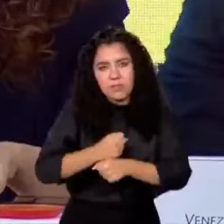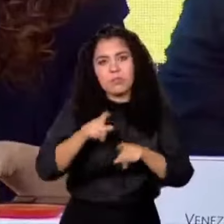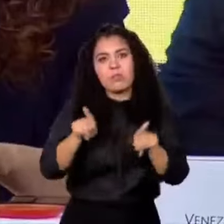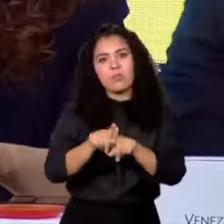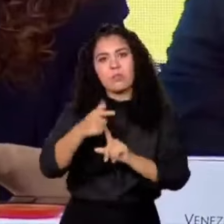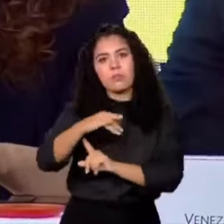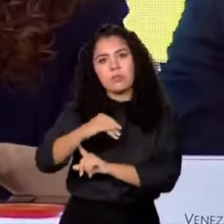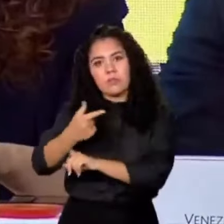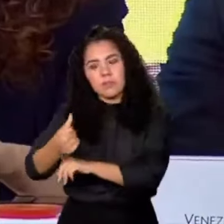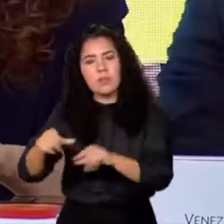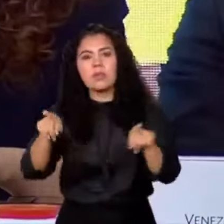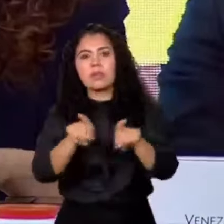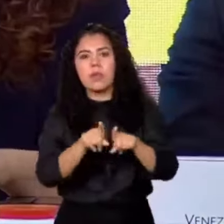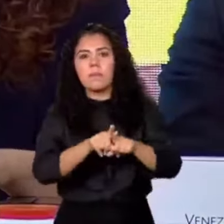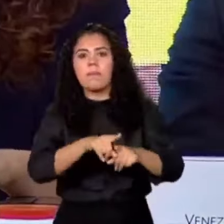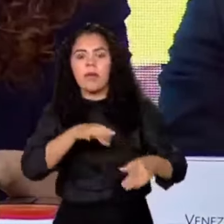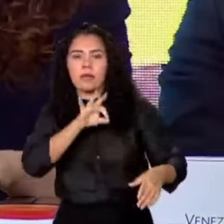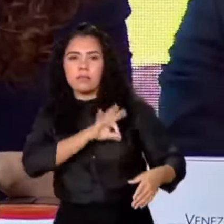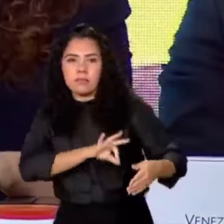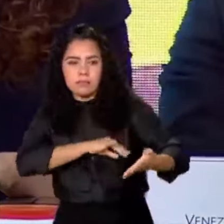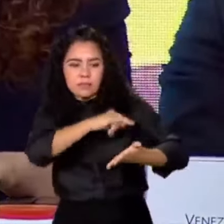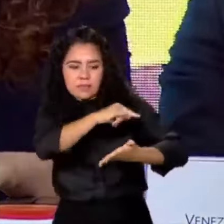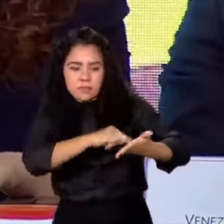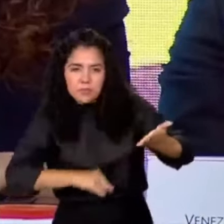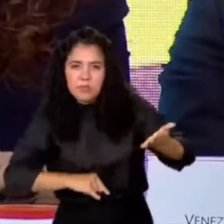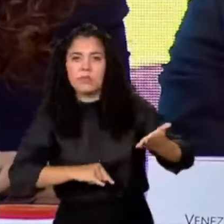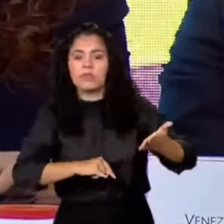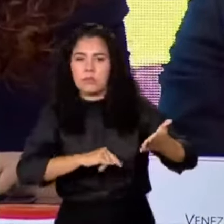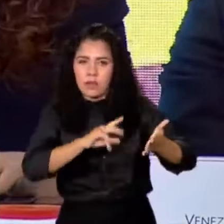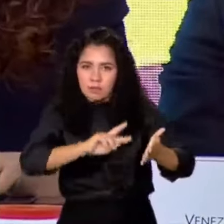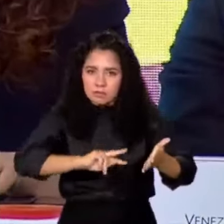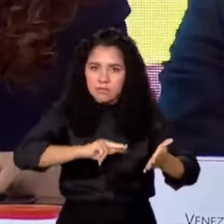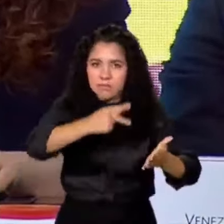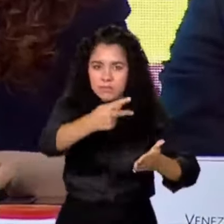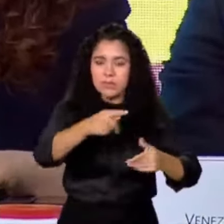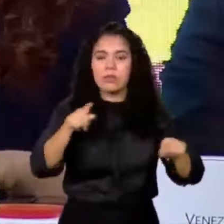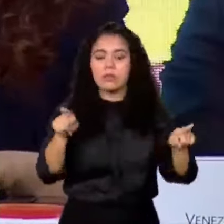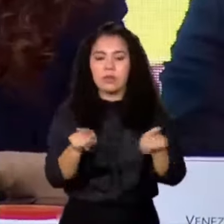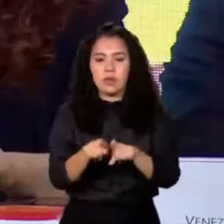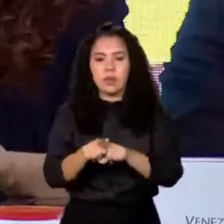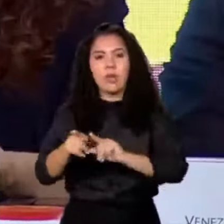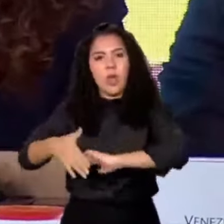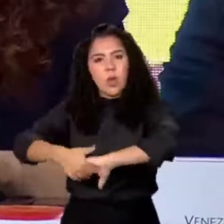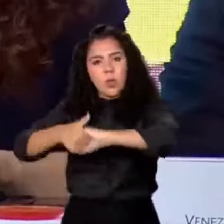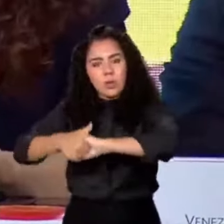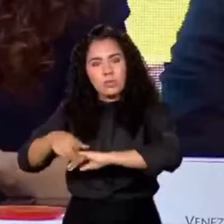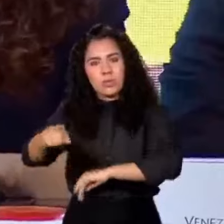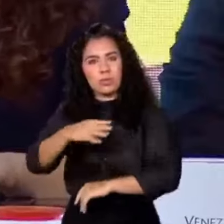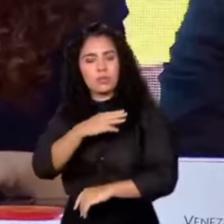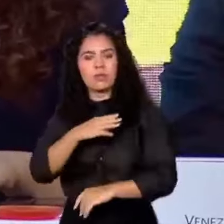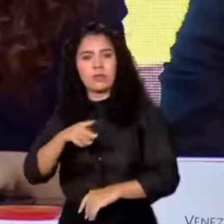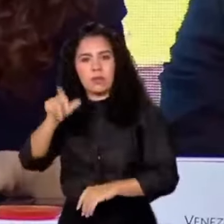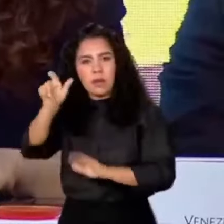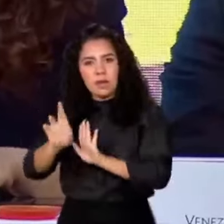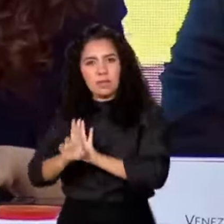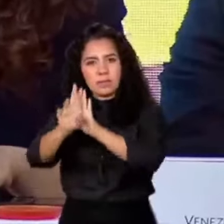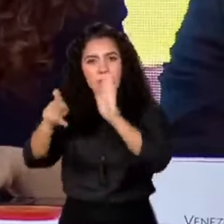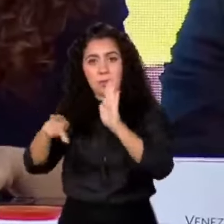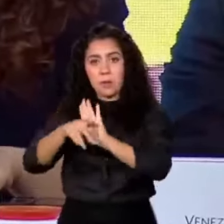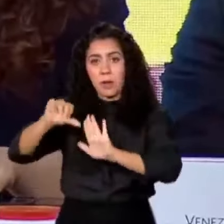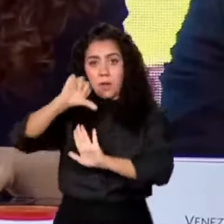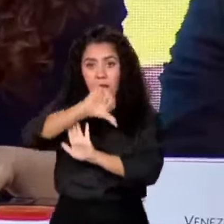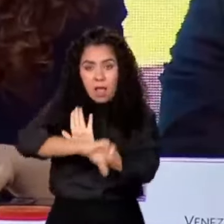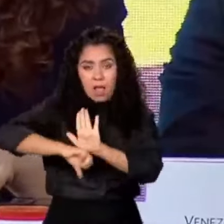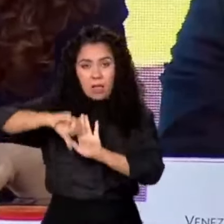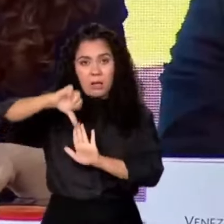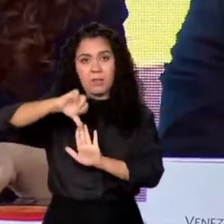vegetativo da folha, que sempre tem, das bolsas, dos investimentos da CAPES, que eu quero cumprimentar a presidente da CAPES, ex-reitora da Universidade Federal do Rio de Janeiro, que